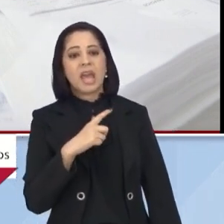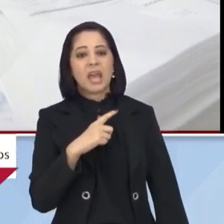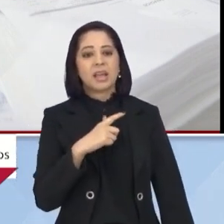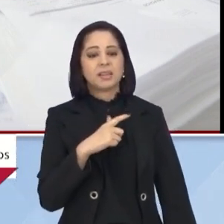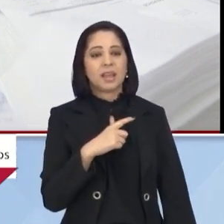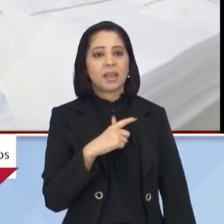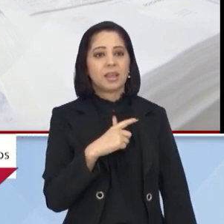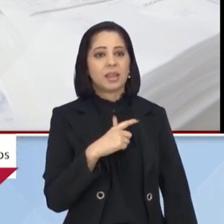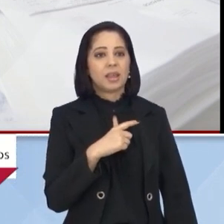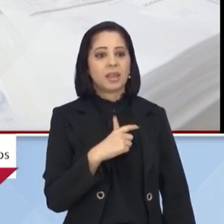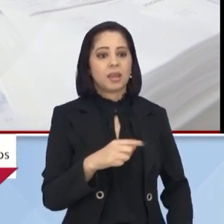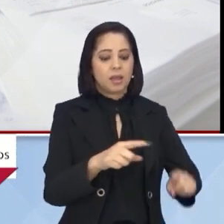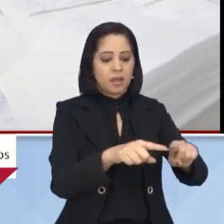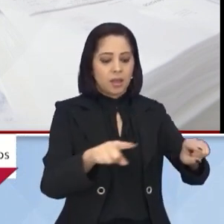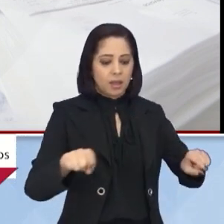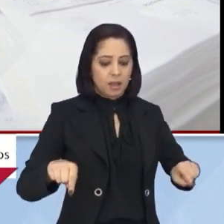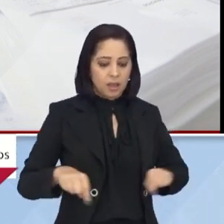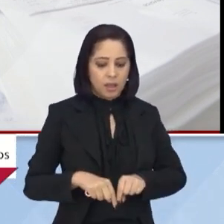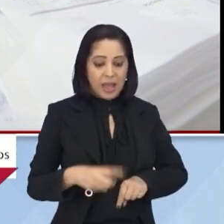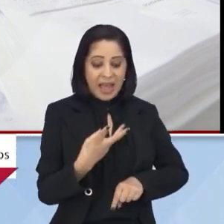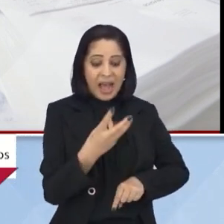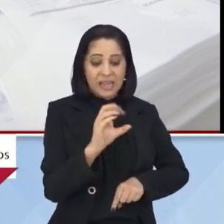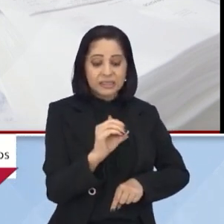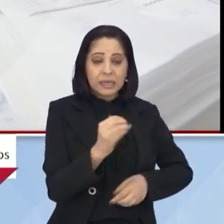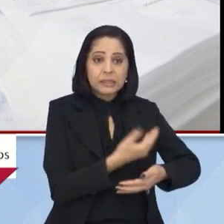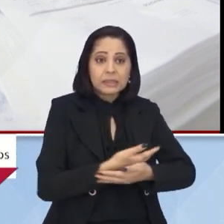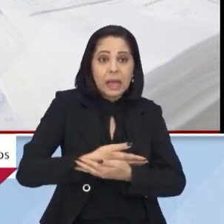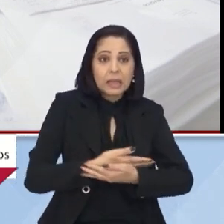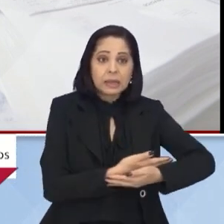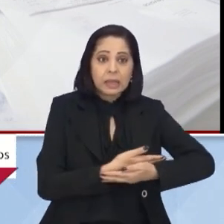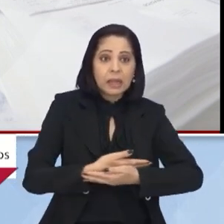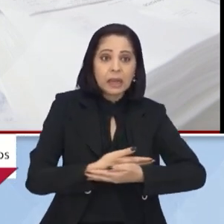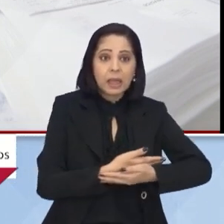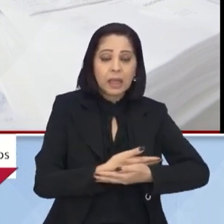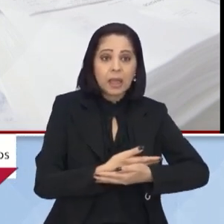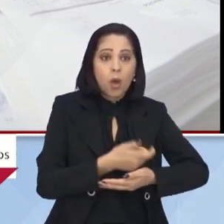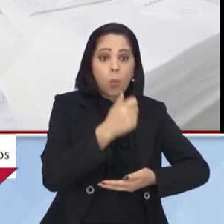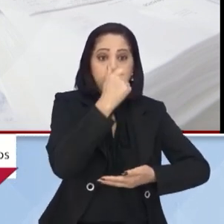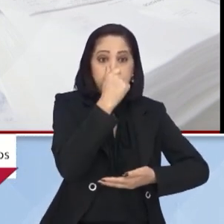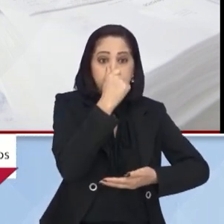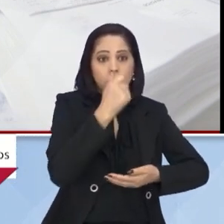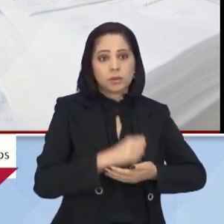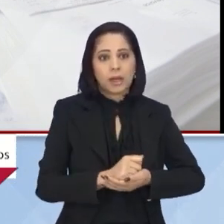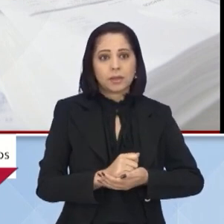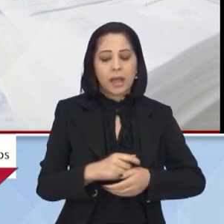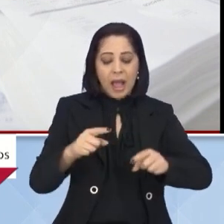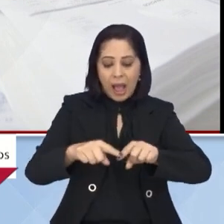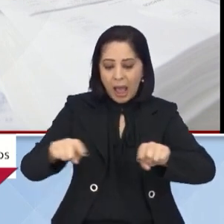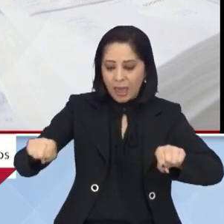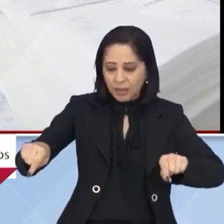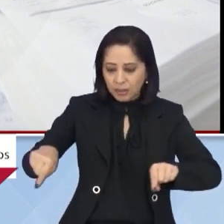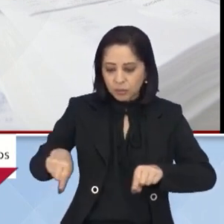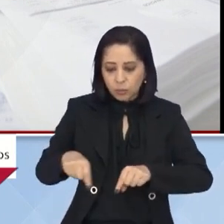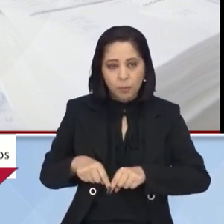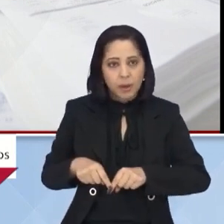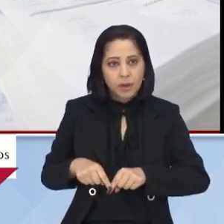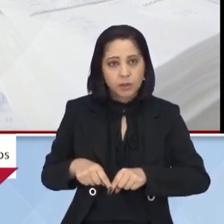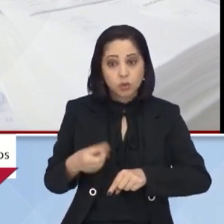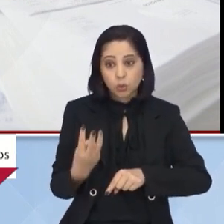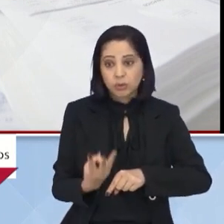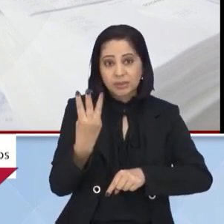30 bebês num espaço de 25 M qu dentro de um berço tinham três bebês quando eu questionei